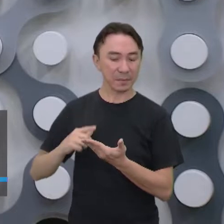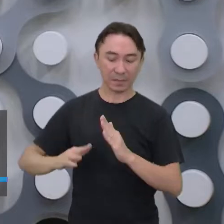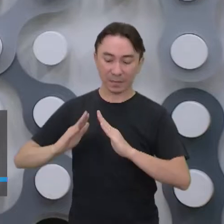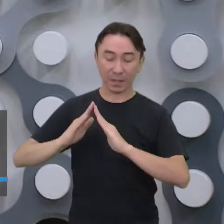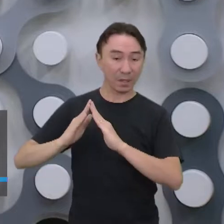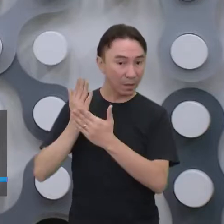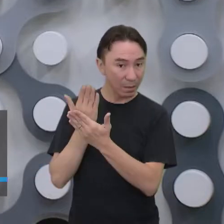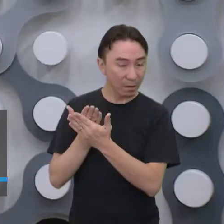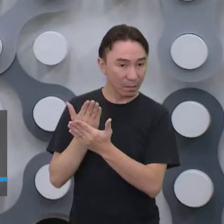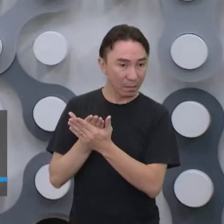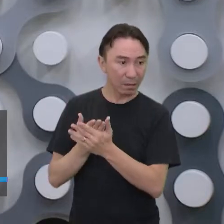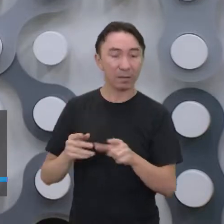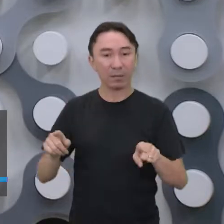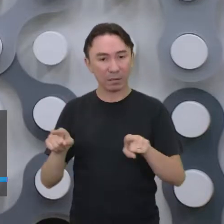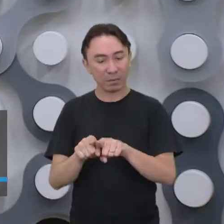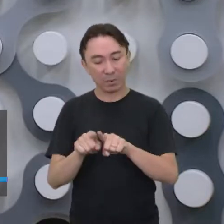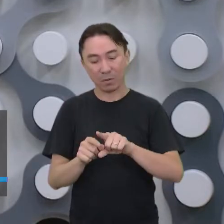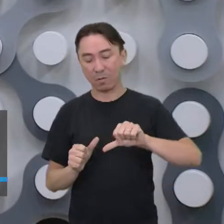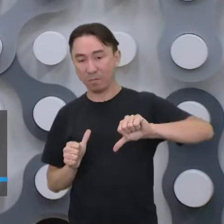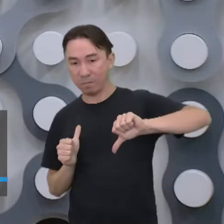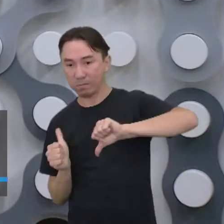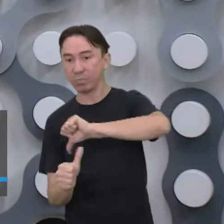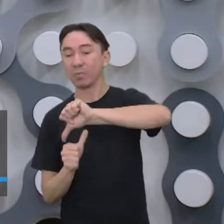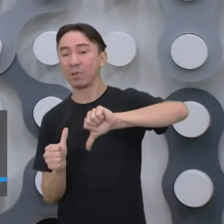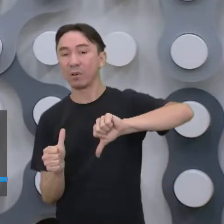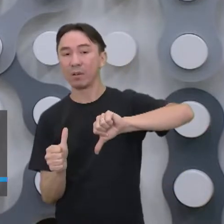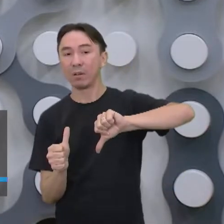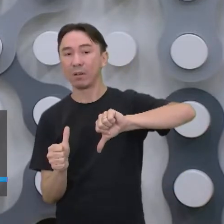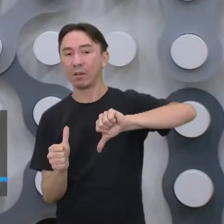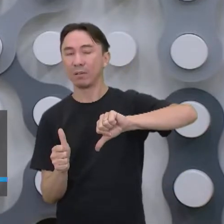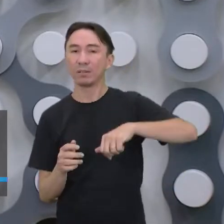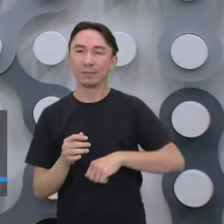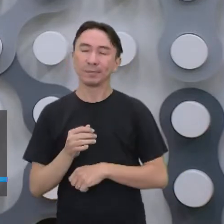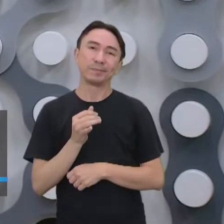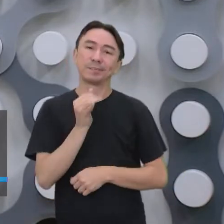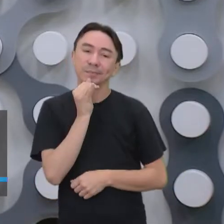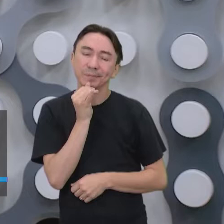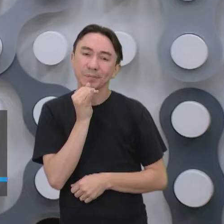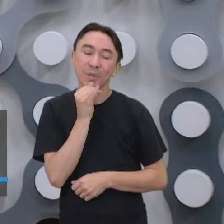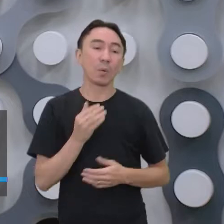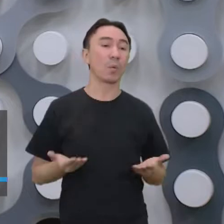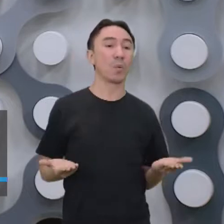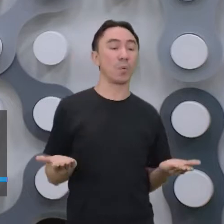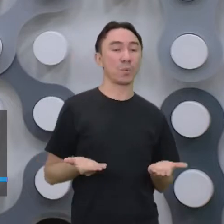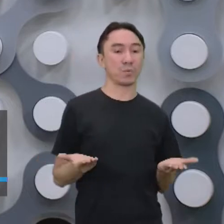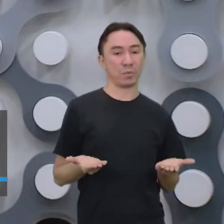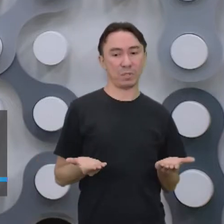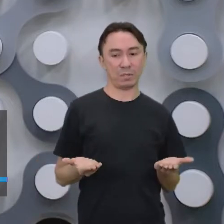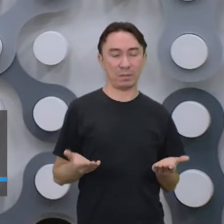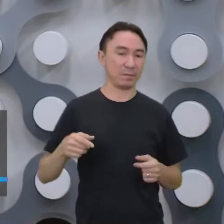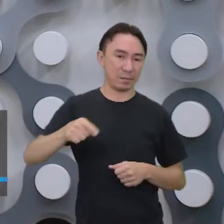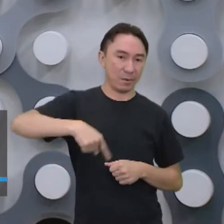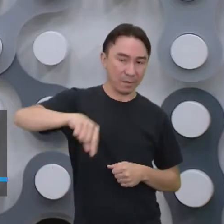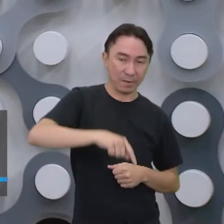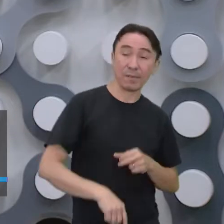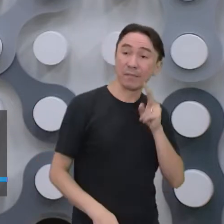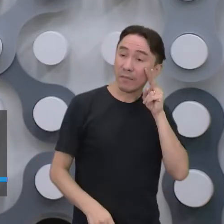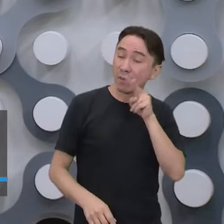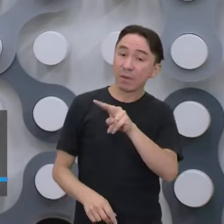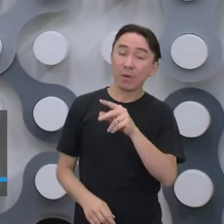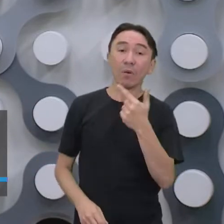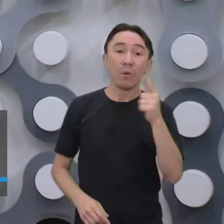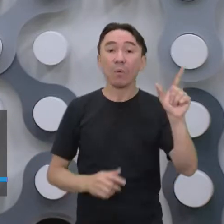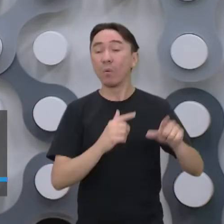escola também está mudada em relação a esse aprendizado, será que hoje, quando nós ouvimos falar de outras